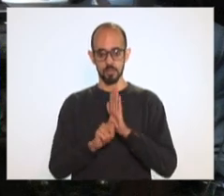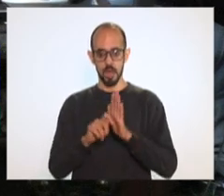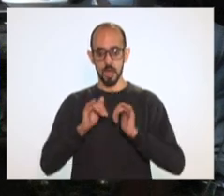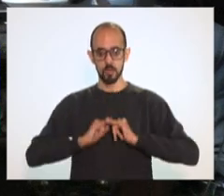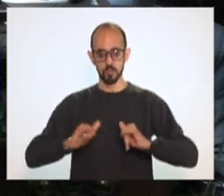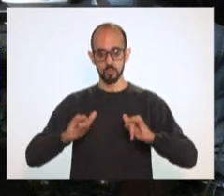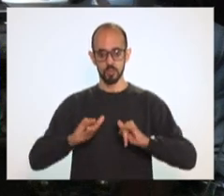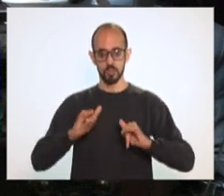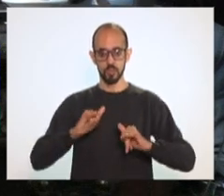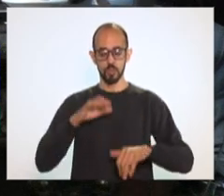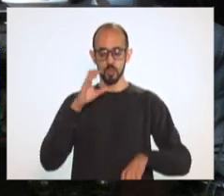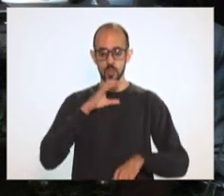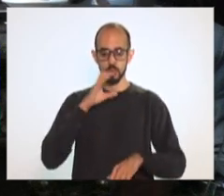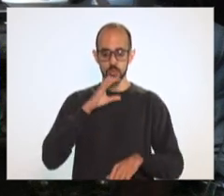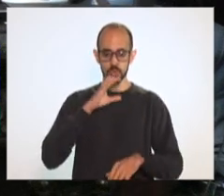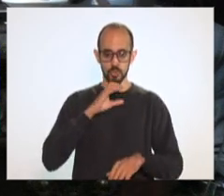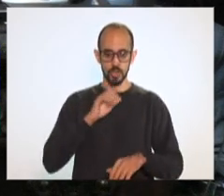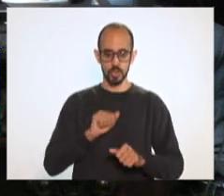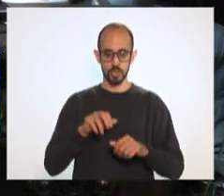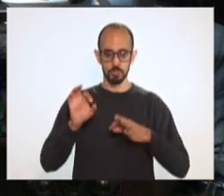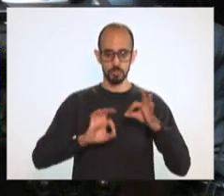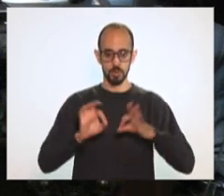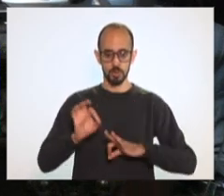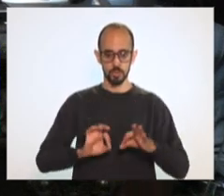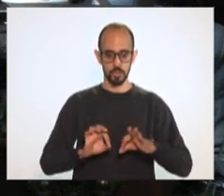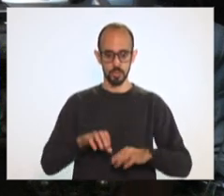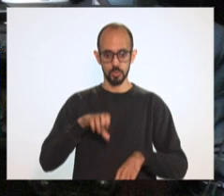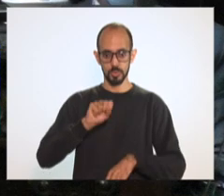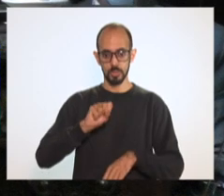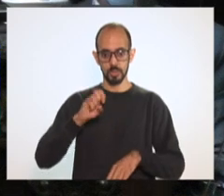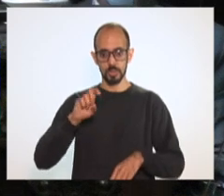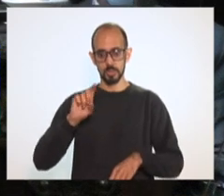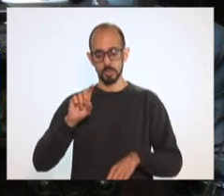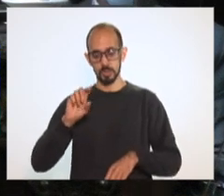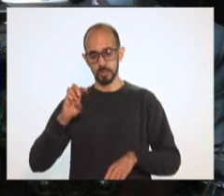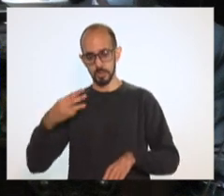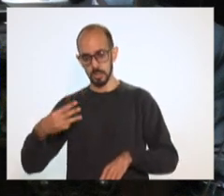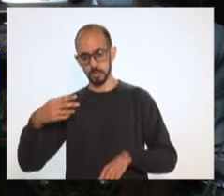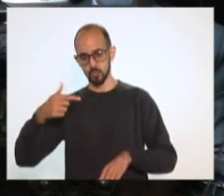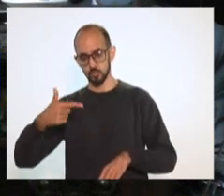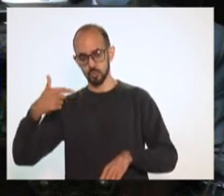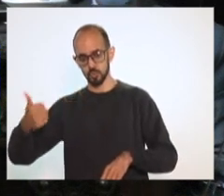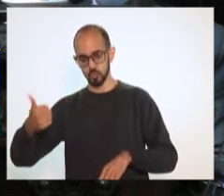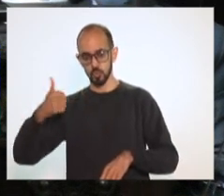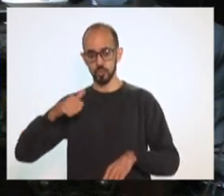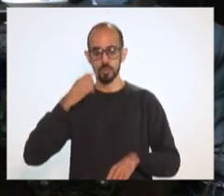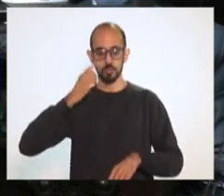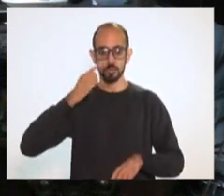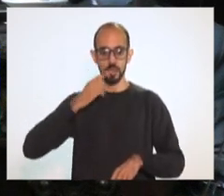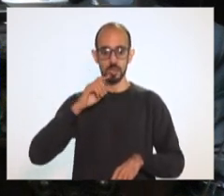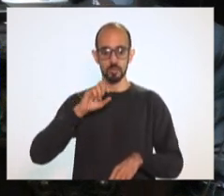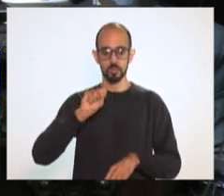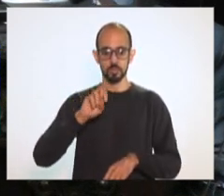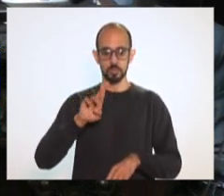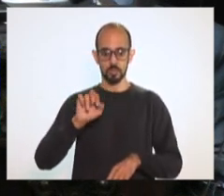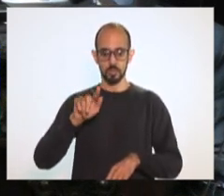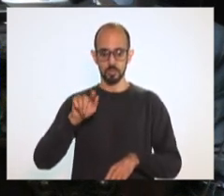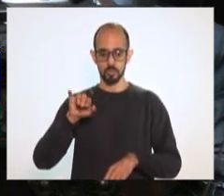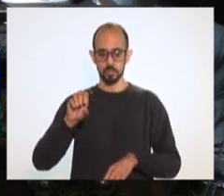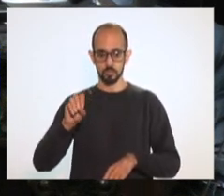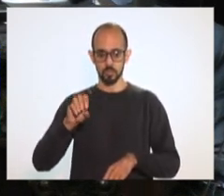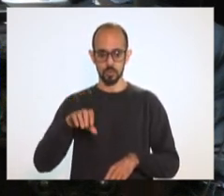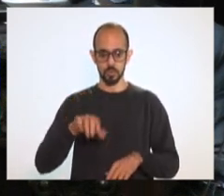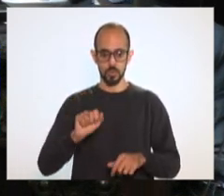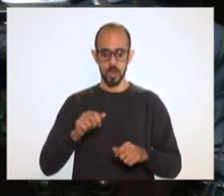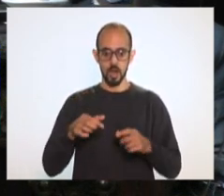discussão única, Projeto de Lei nº.33, de 21, de autoria dos deputados André Ciliano e Jair Bittencourt, que autoriza o Poder Executivo a participar